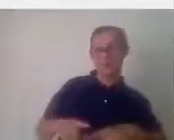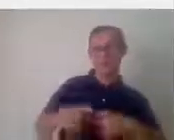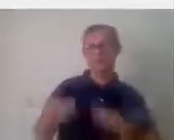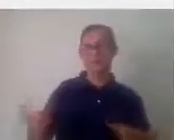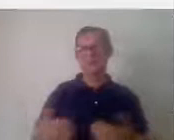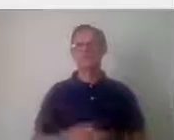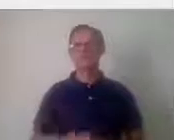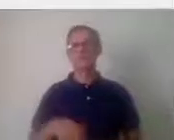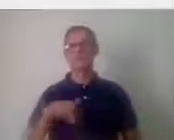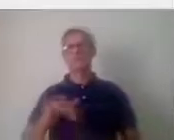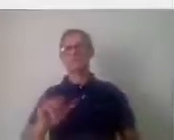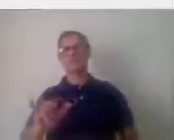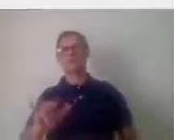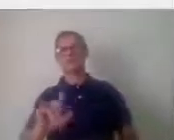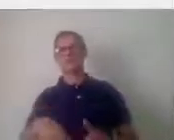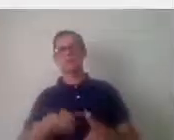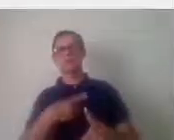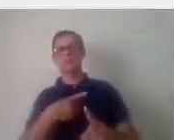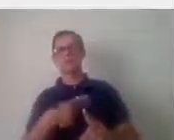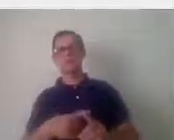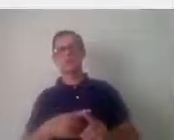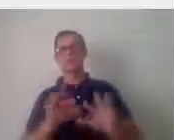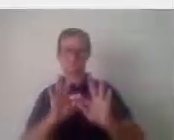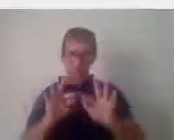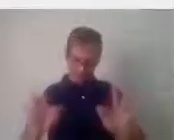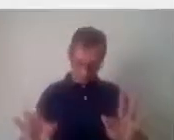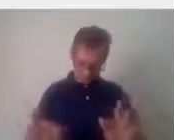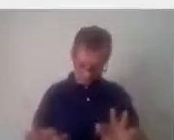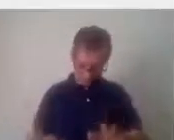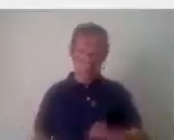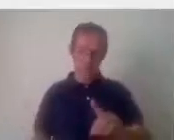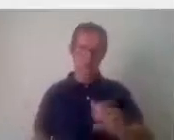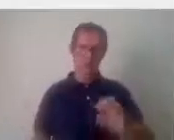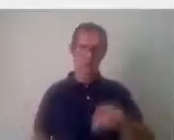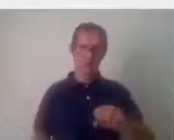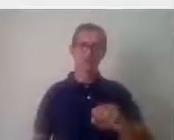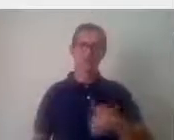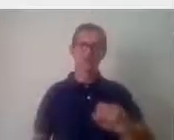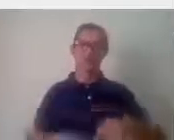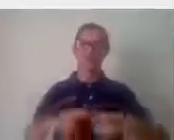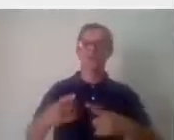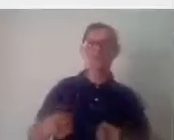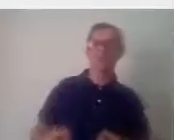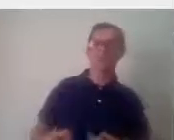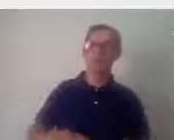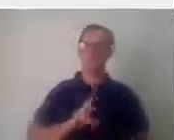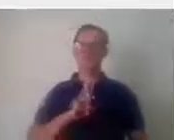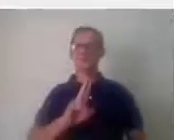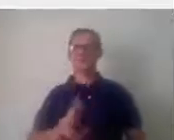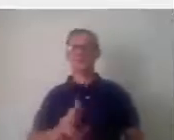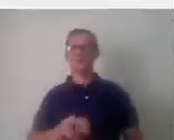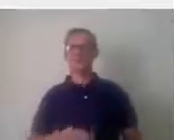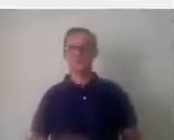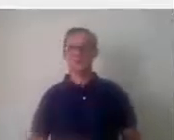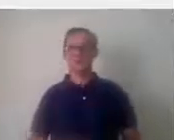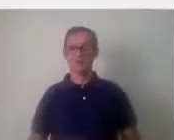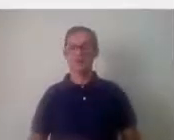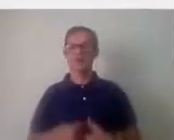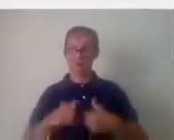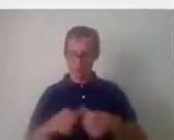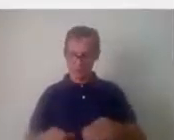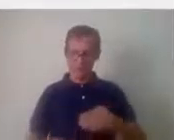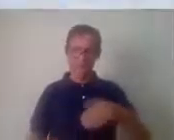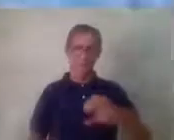agora é de y vezes a função densidade. E aí, esse resultado desse